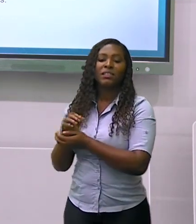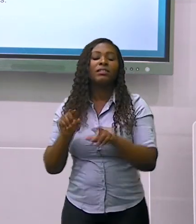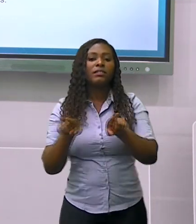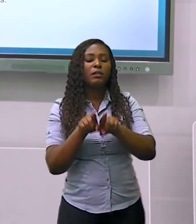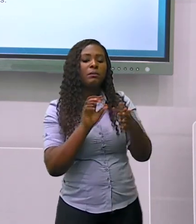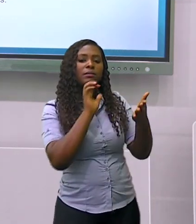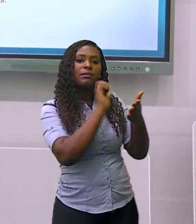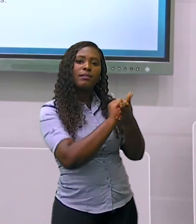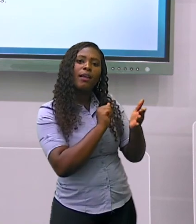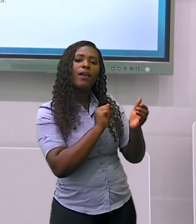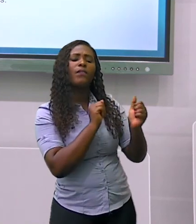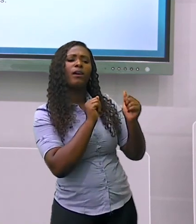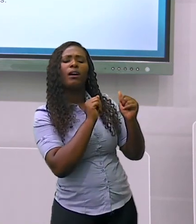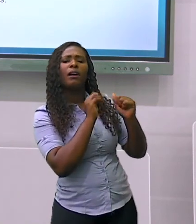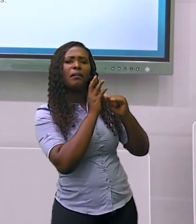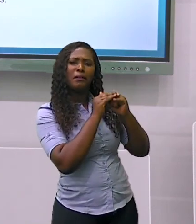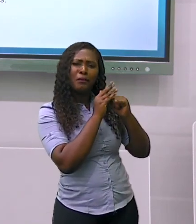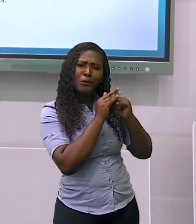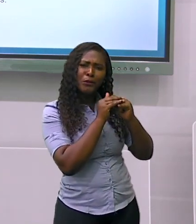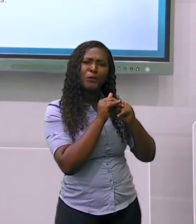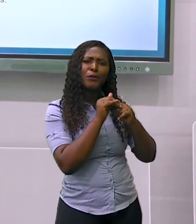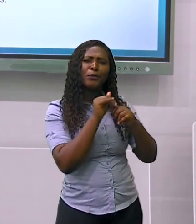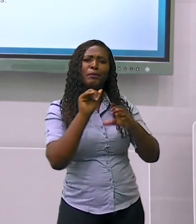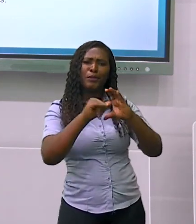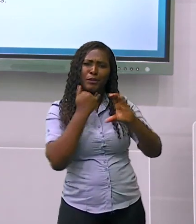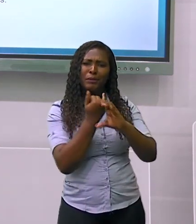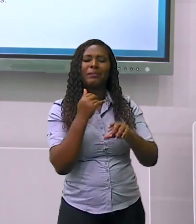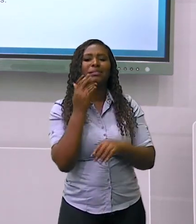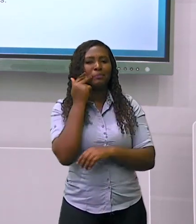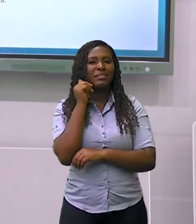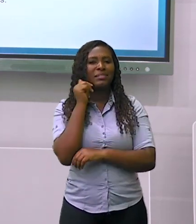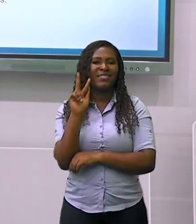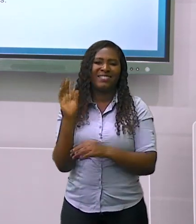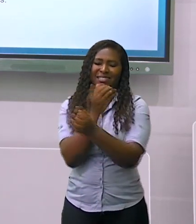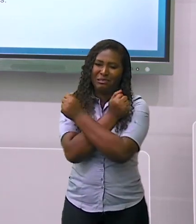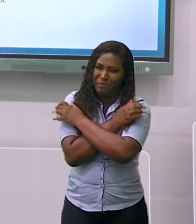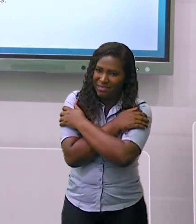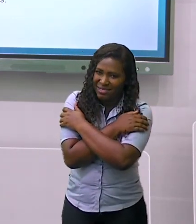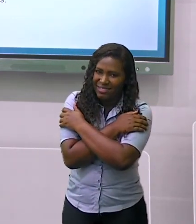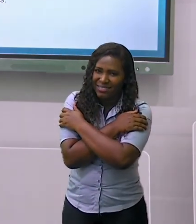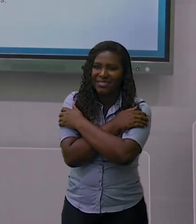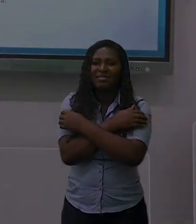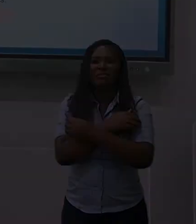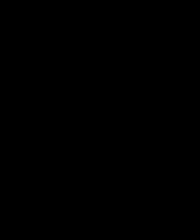se inscreva em nosso canal no YouTube, SMED-GV. Um abraço!